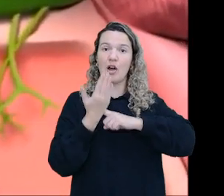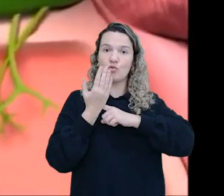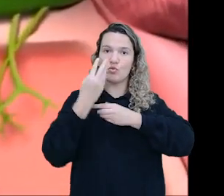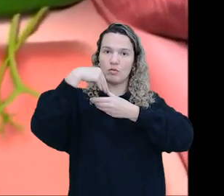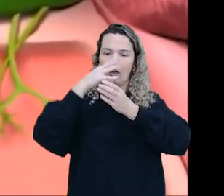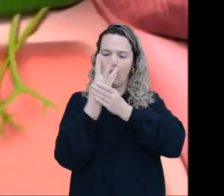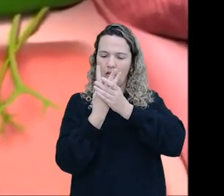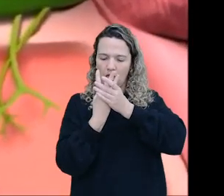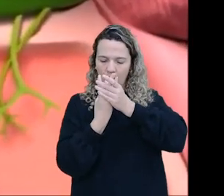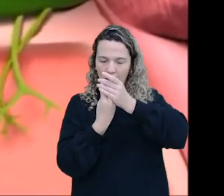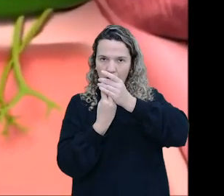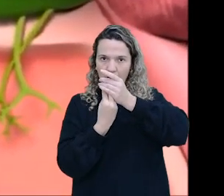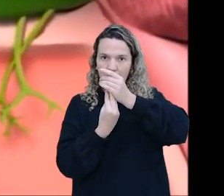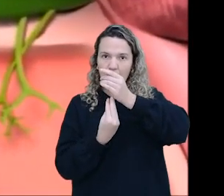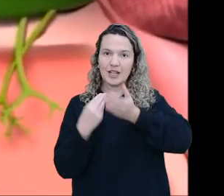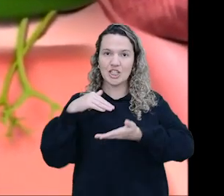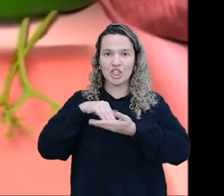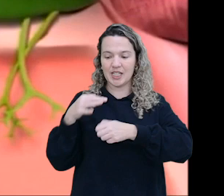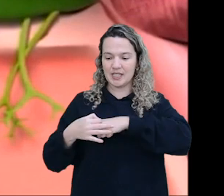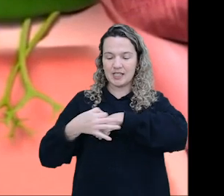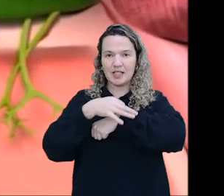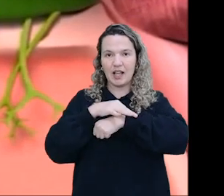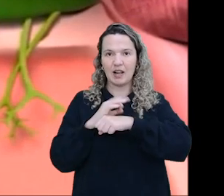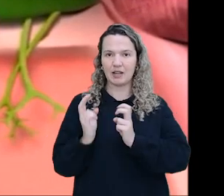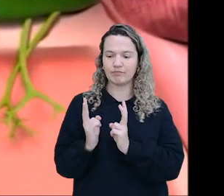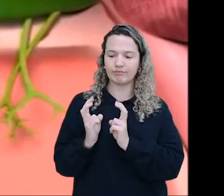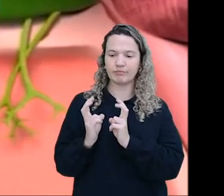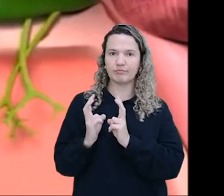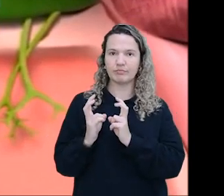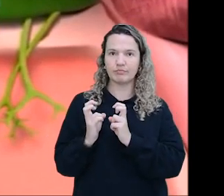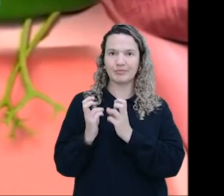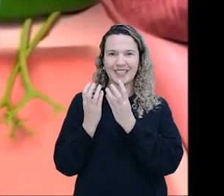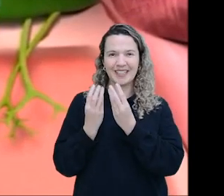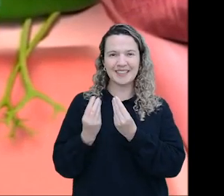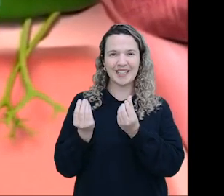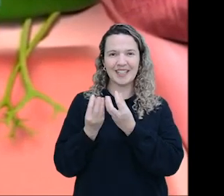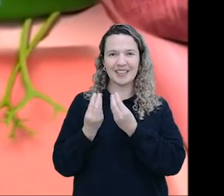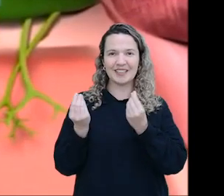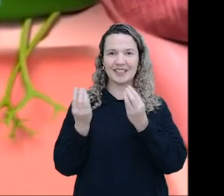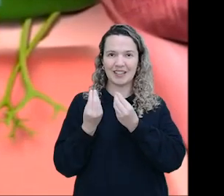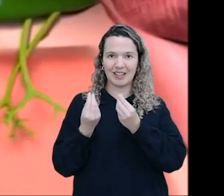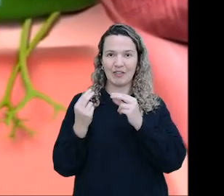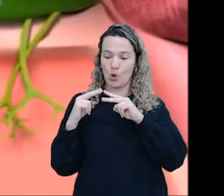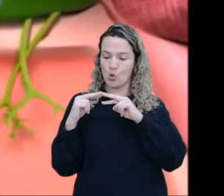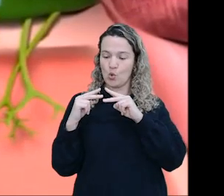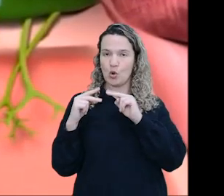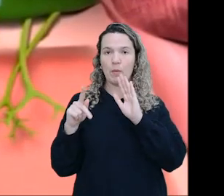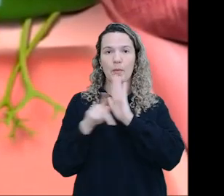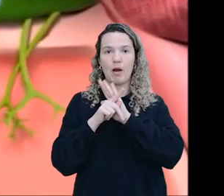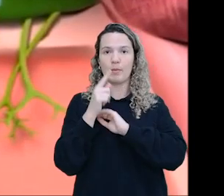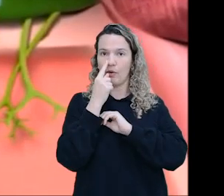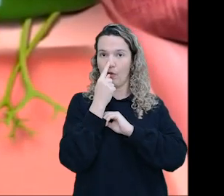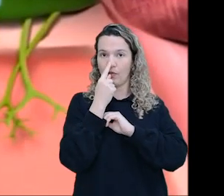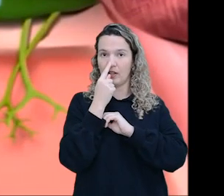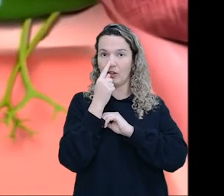nesse processo. Depois, esse ar filtrado chega às células receptivas